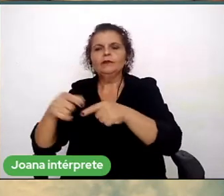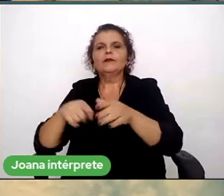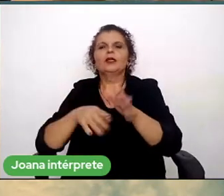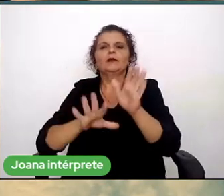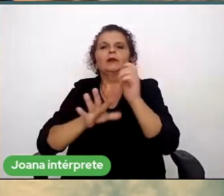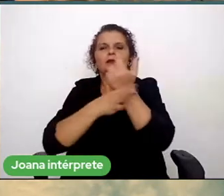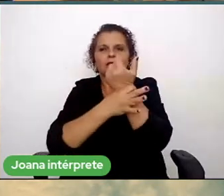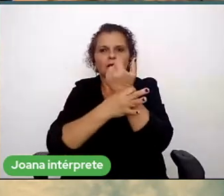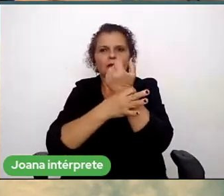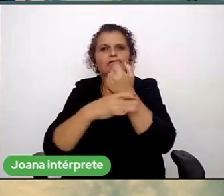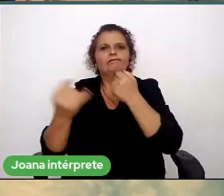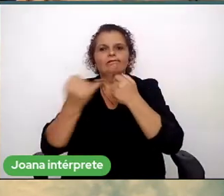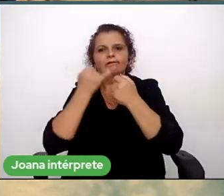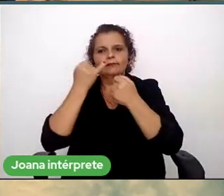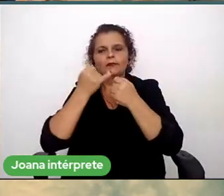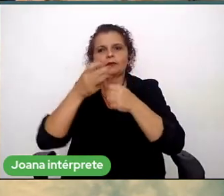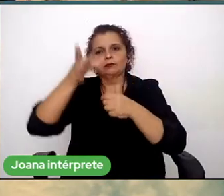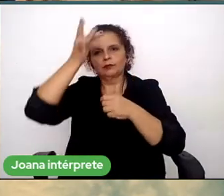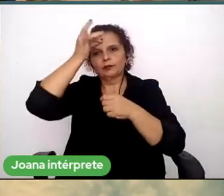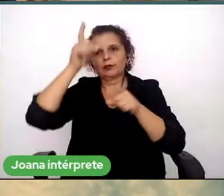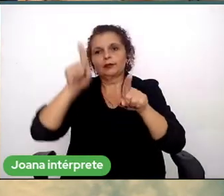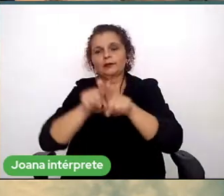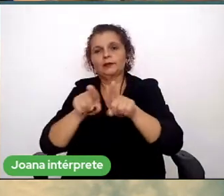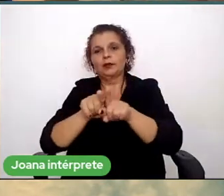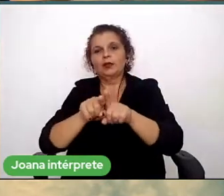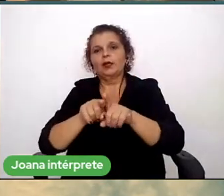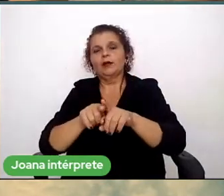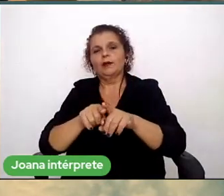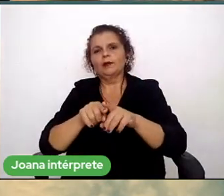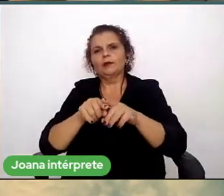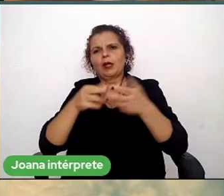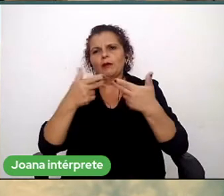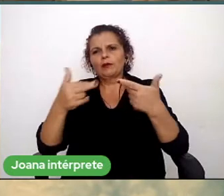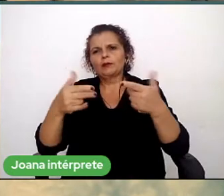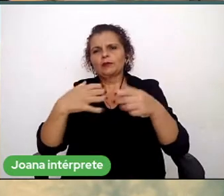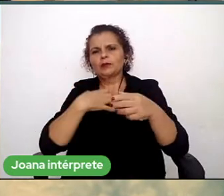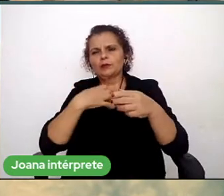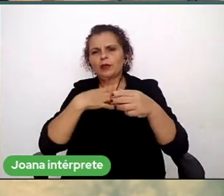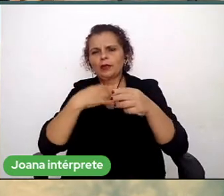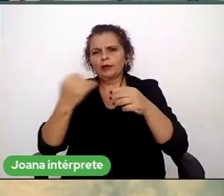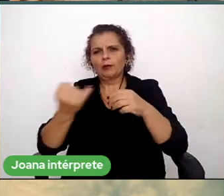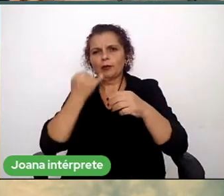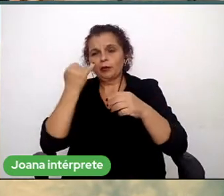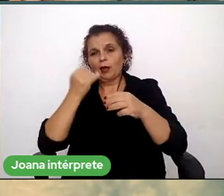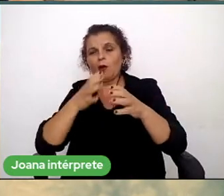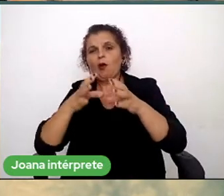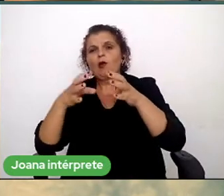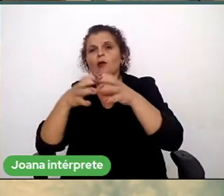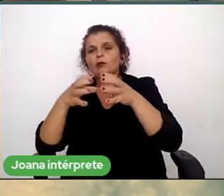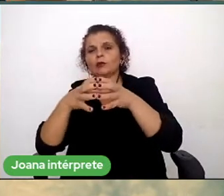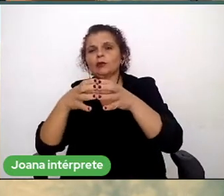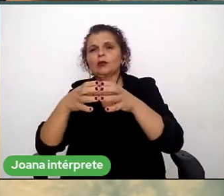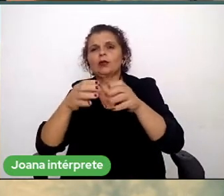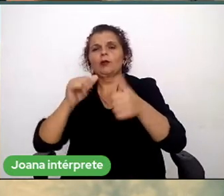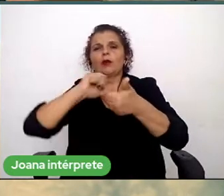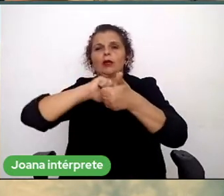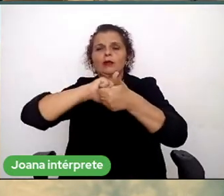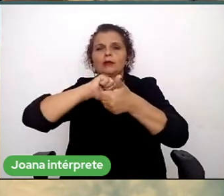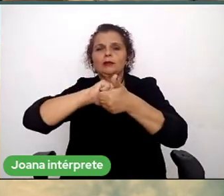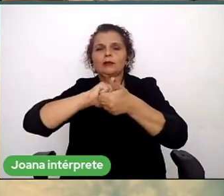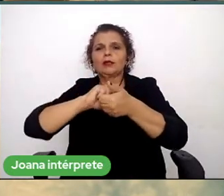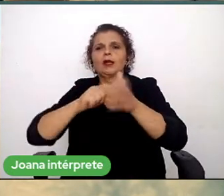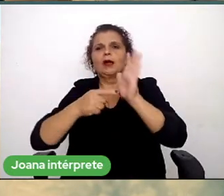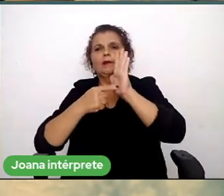segurança daí Aí é que eu gosto de trazer muito um conceito que é um pouco de certa forma importado de comunidade de qualidade e que tem uma apresentação